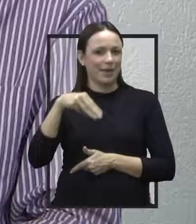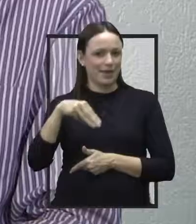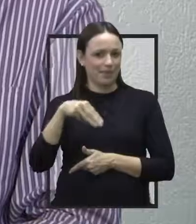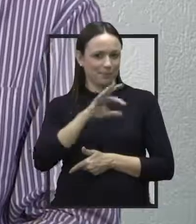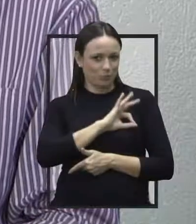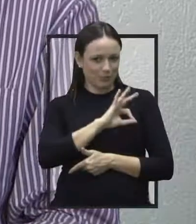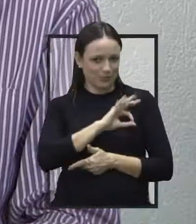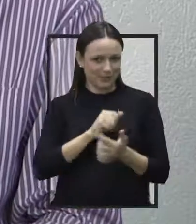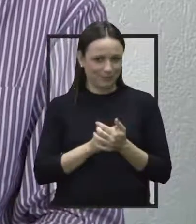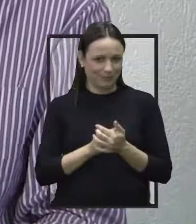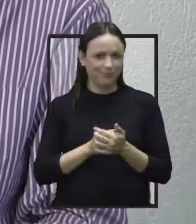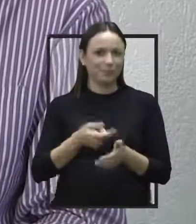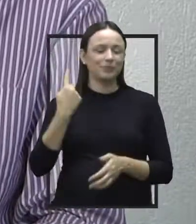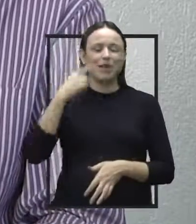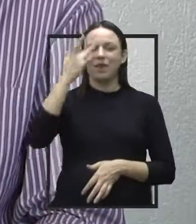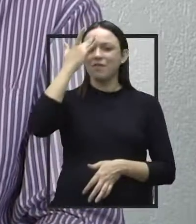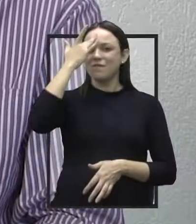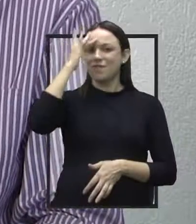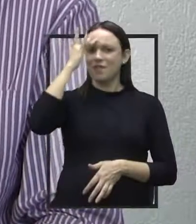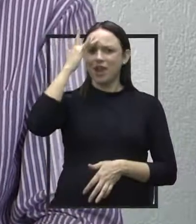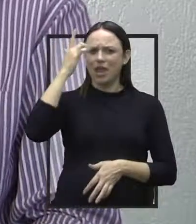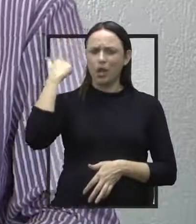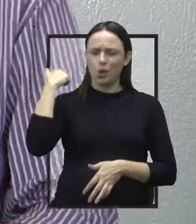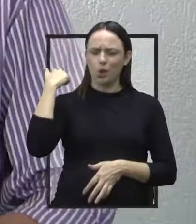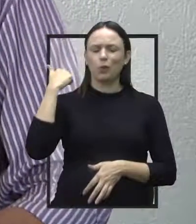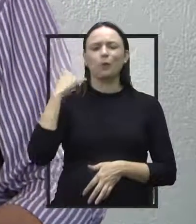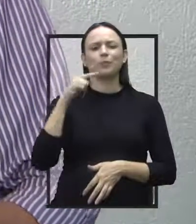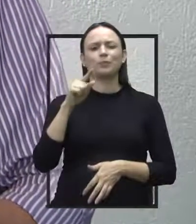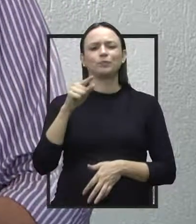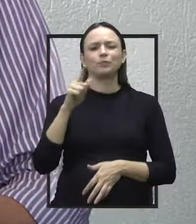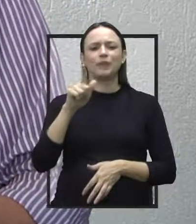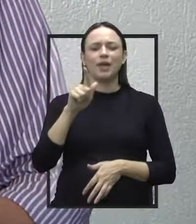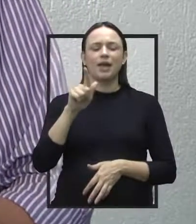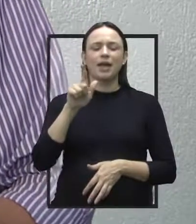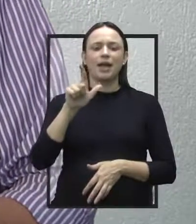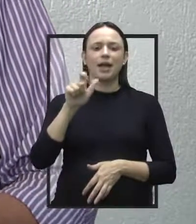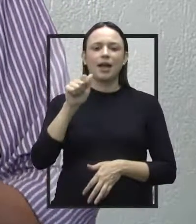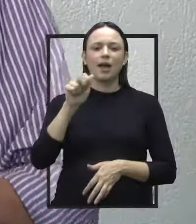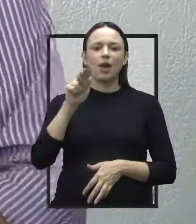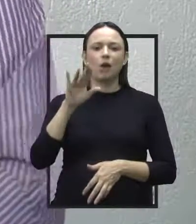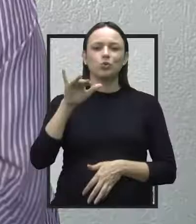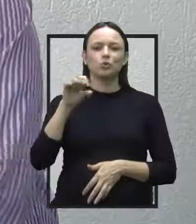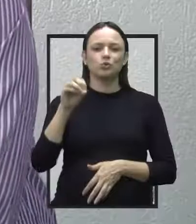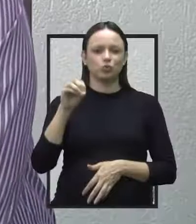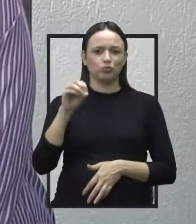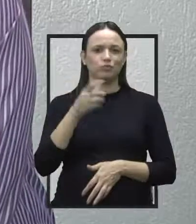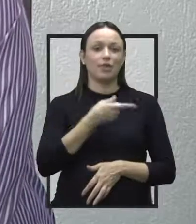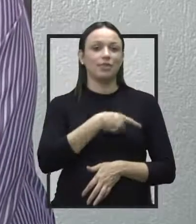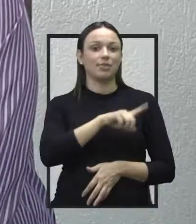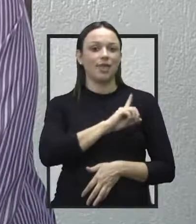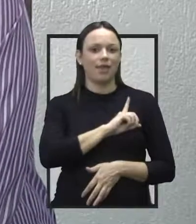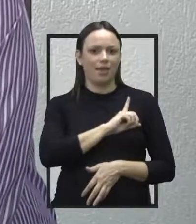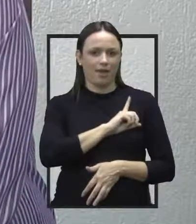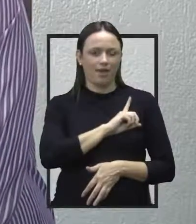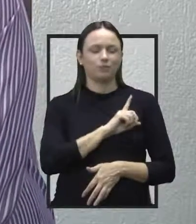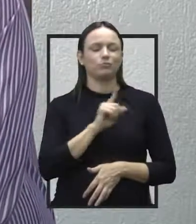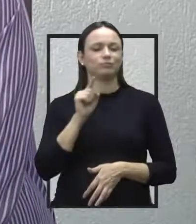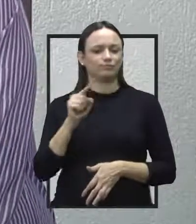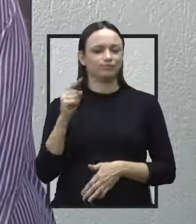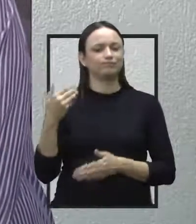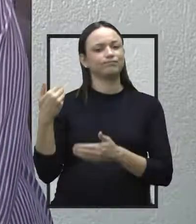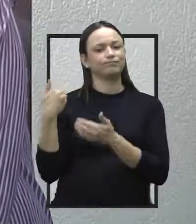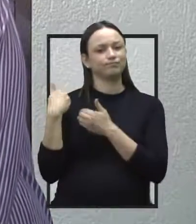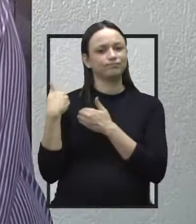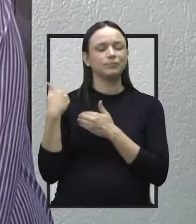E em fevereiro desse ano, eu fui procurado pelo Dr. Glaucio, delegado aqui de nossa cidade, o Dr. Glaucio Stocco, que